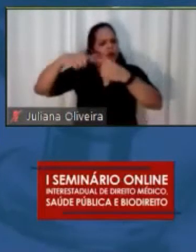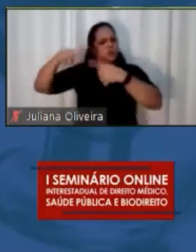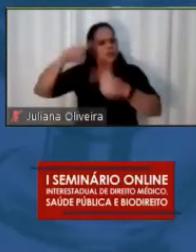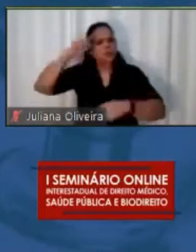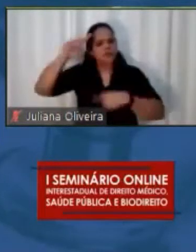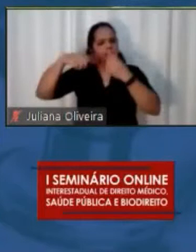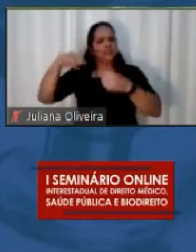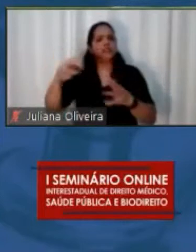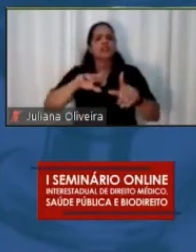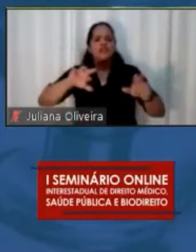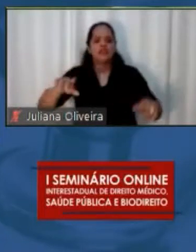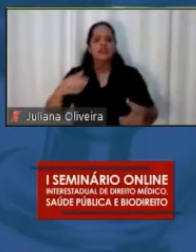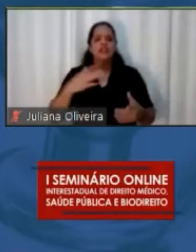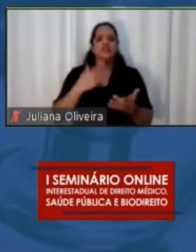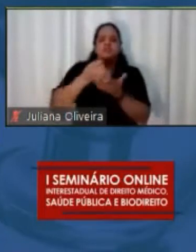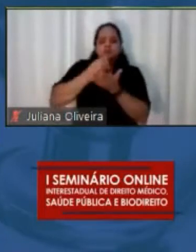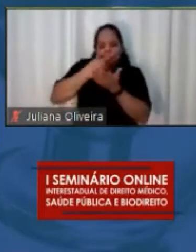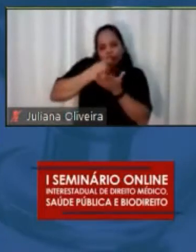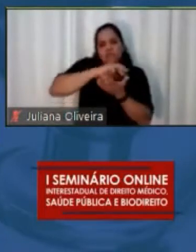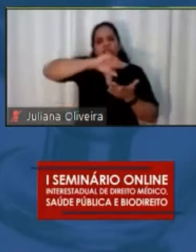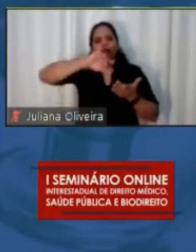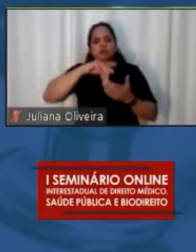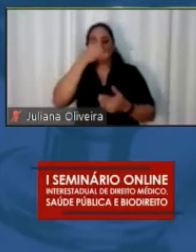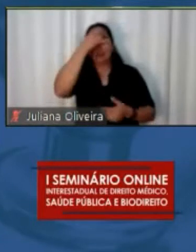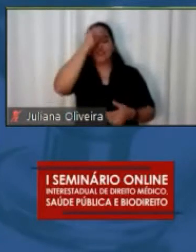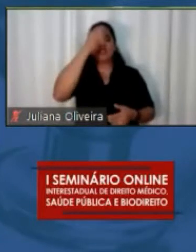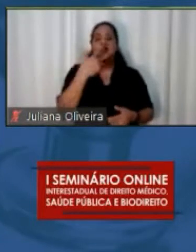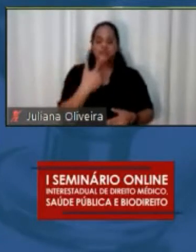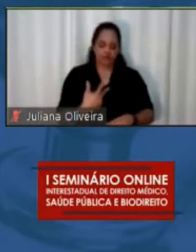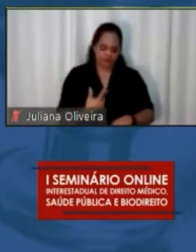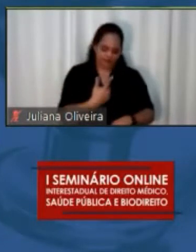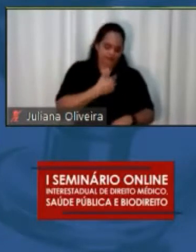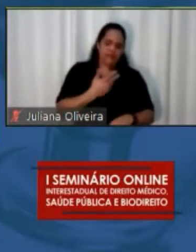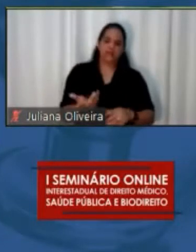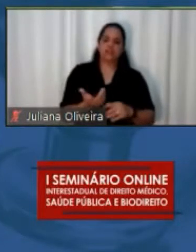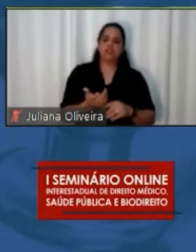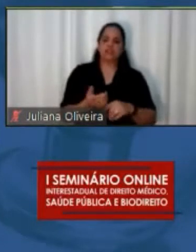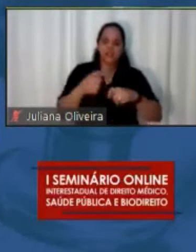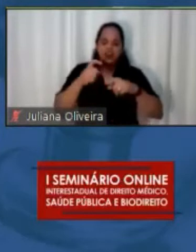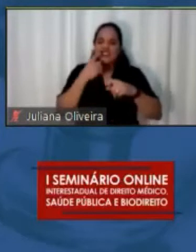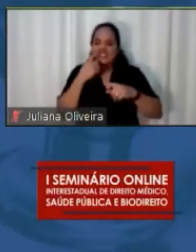em vários tipos de cirurgia: ortopédica, neurológica, cardíaca,